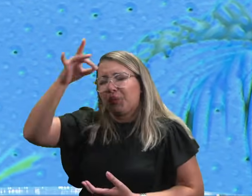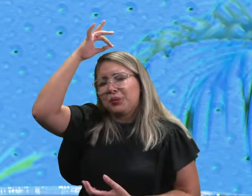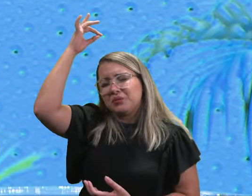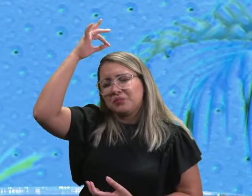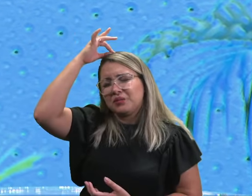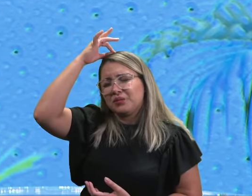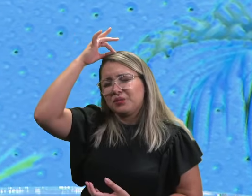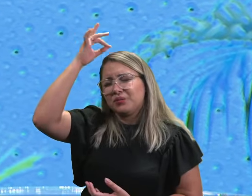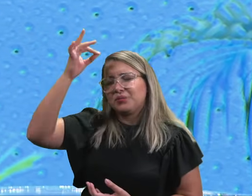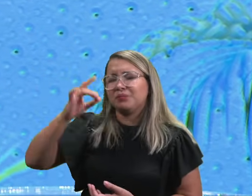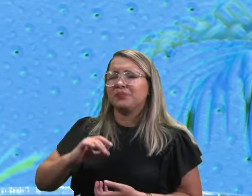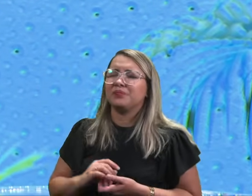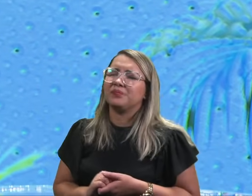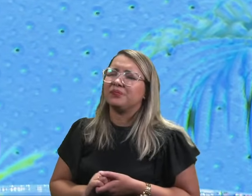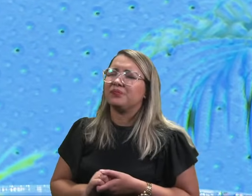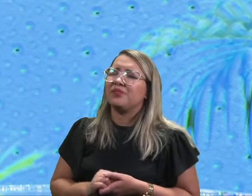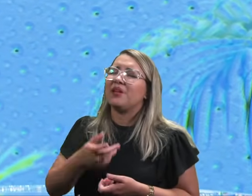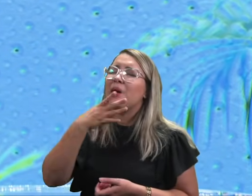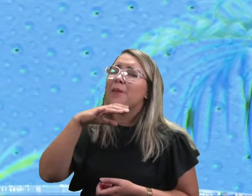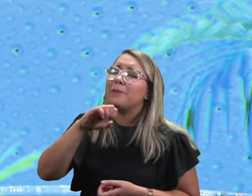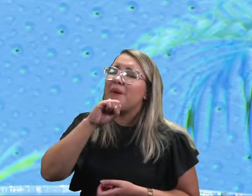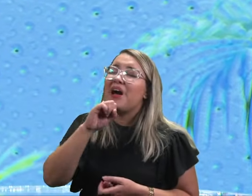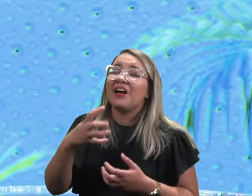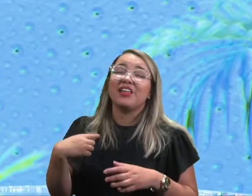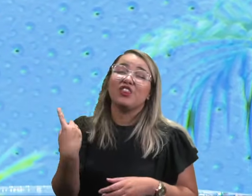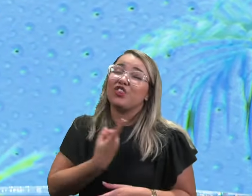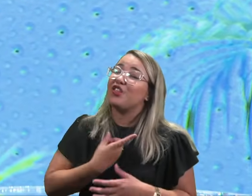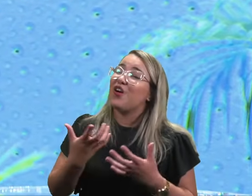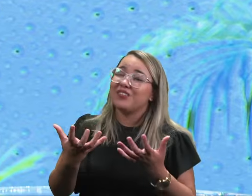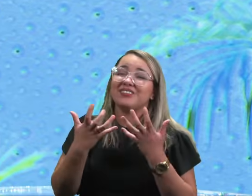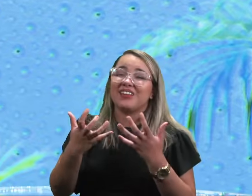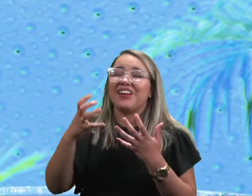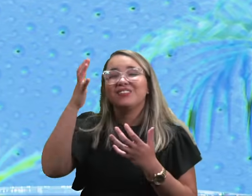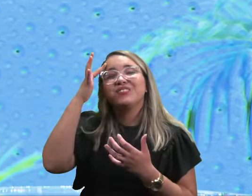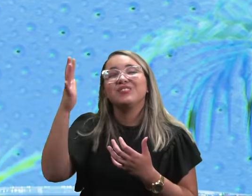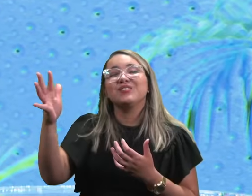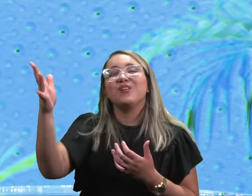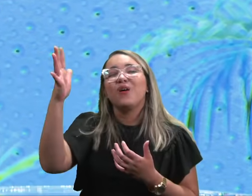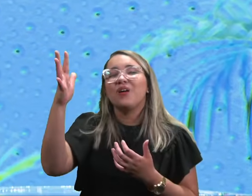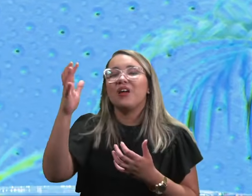Pai, nós sonhamos com um ano cheio de milagres,